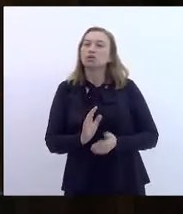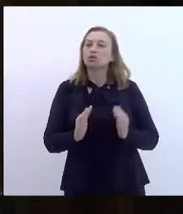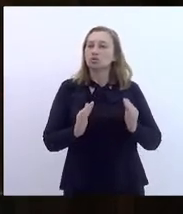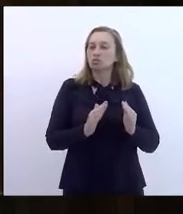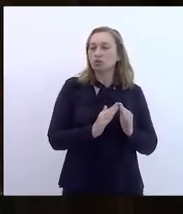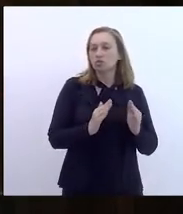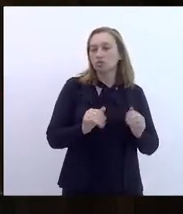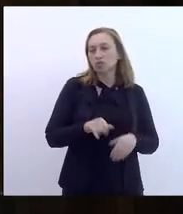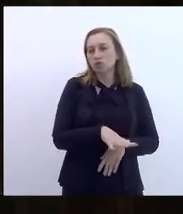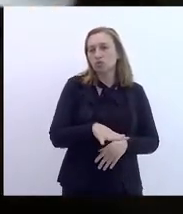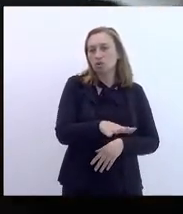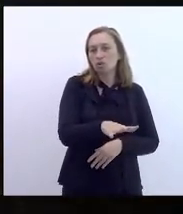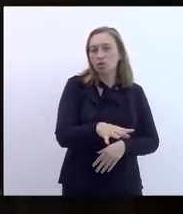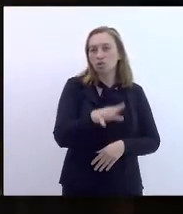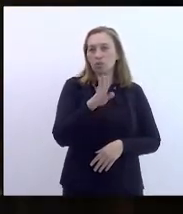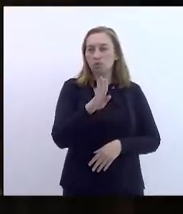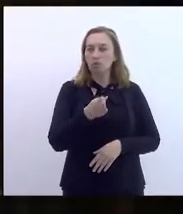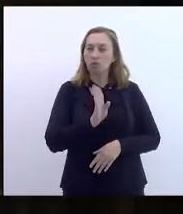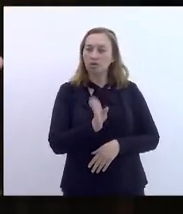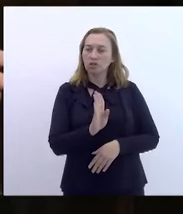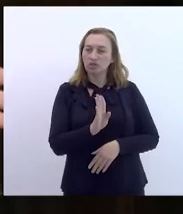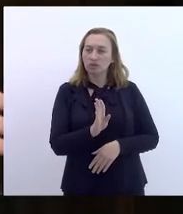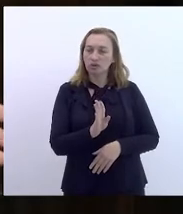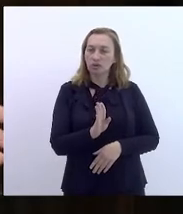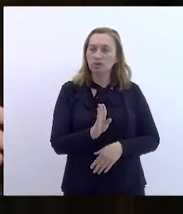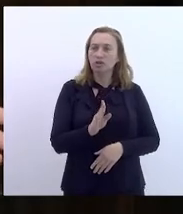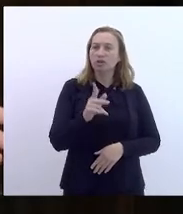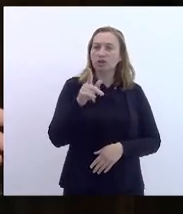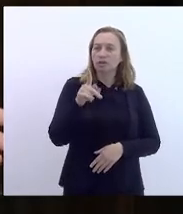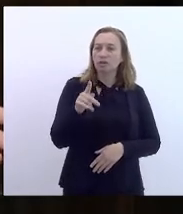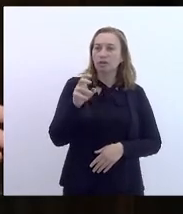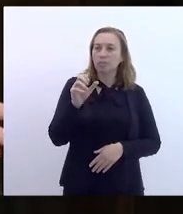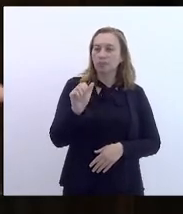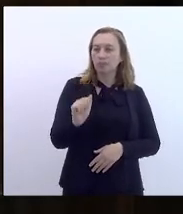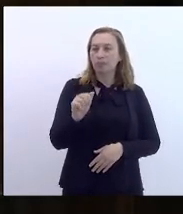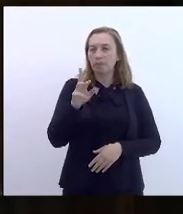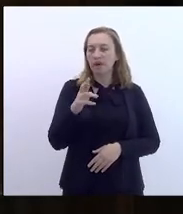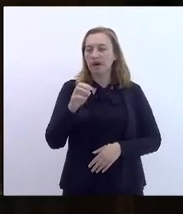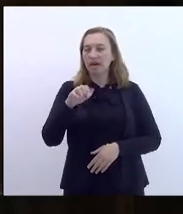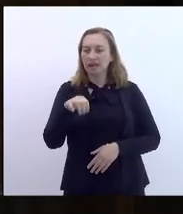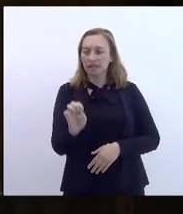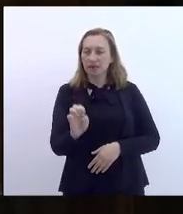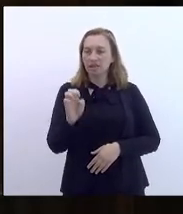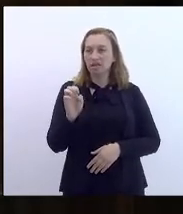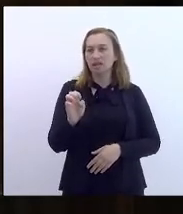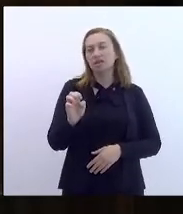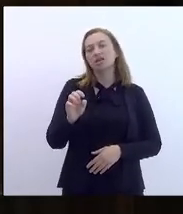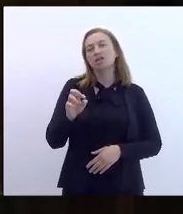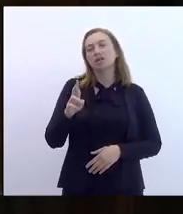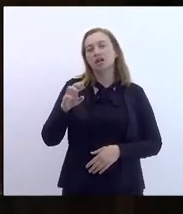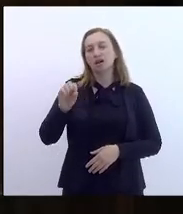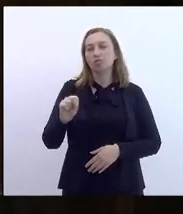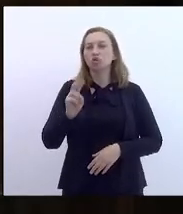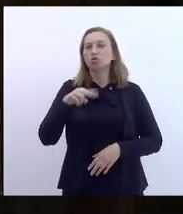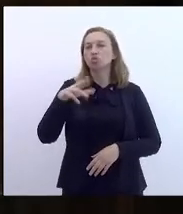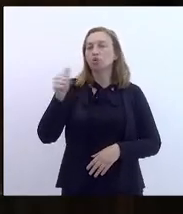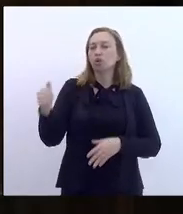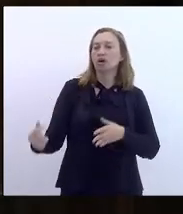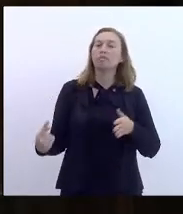da Praia do pinto na lagoa e de parte de Ramos nunca nunca